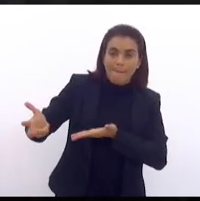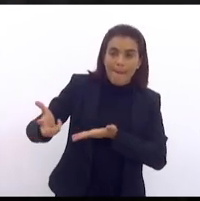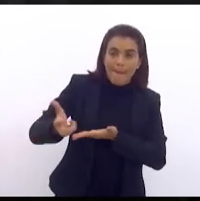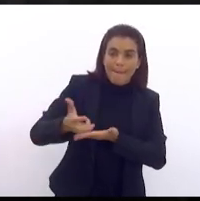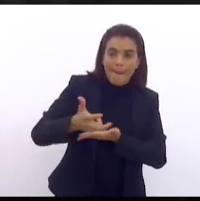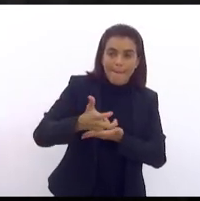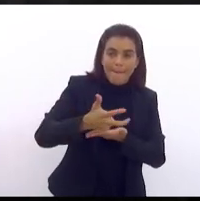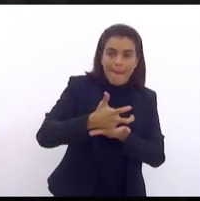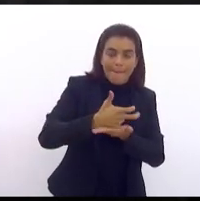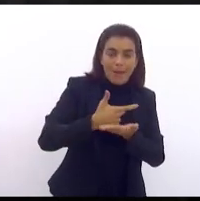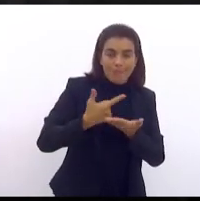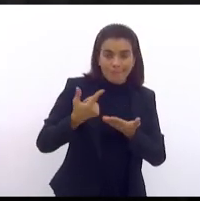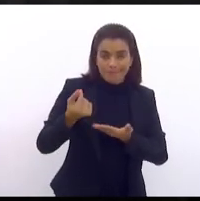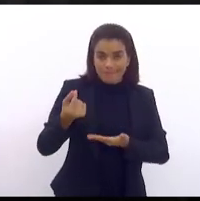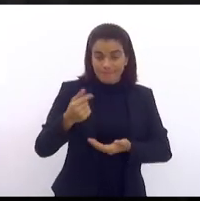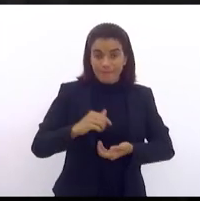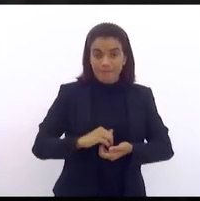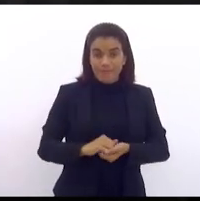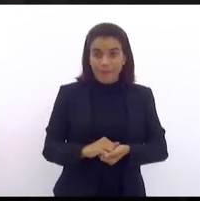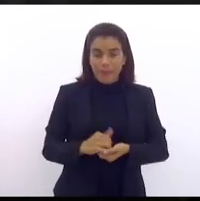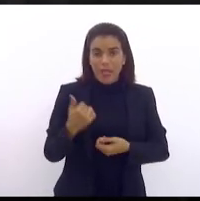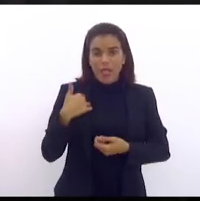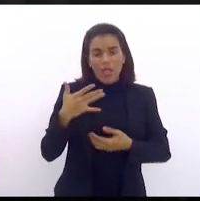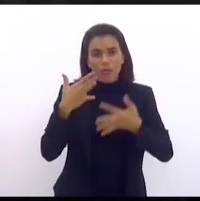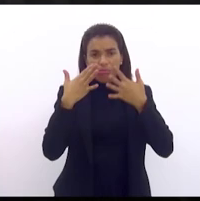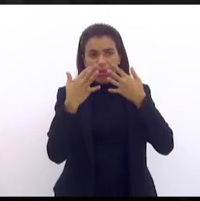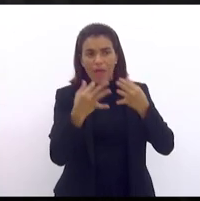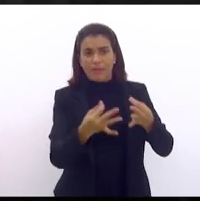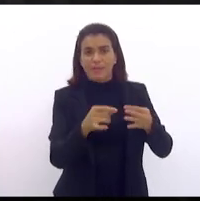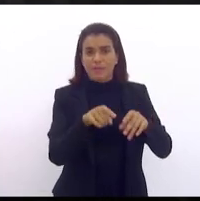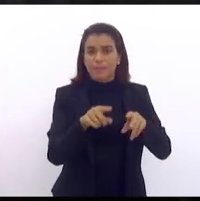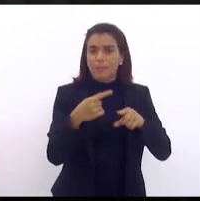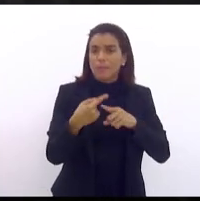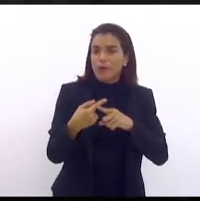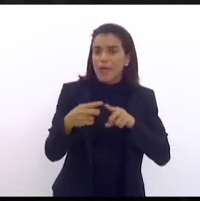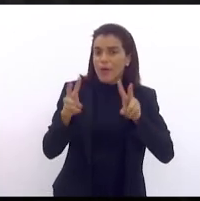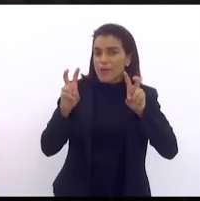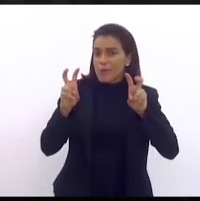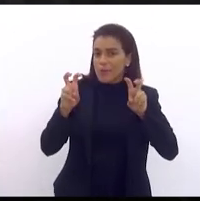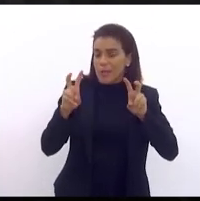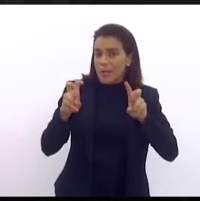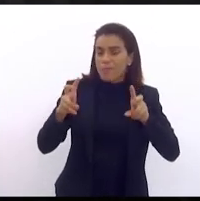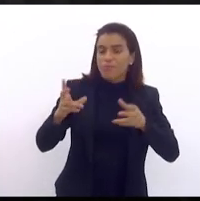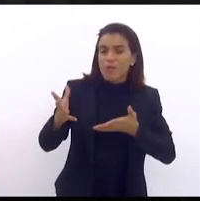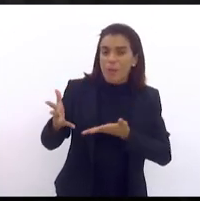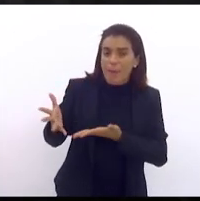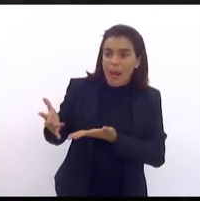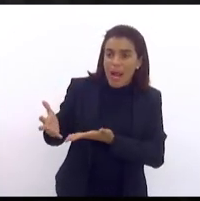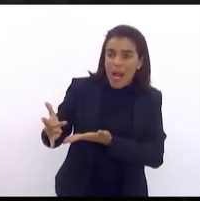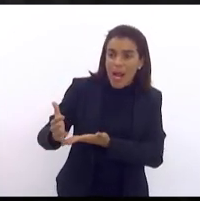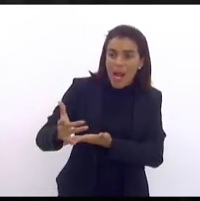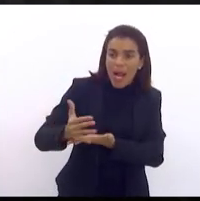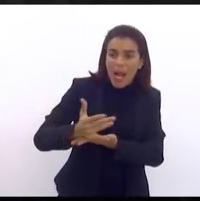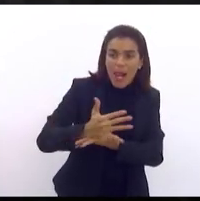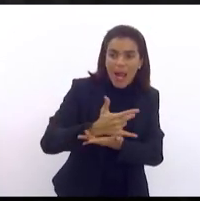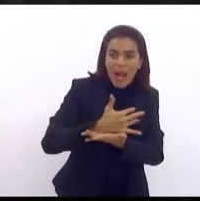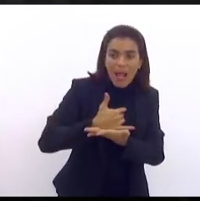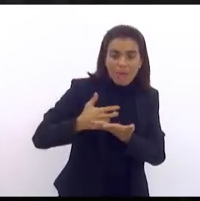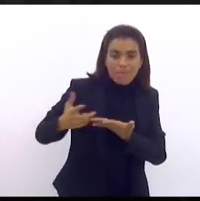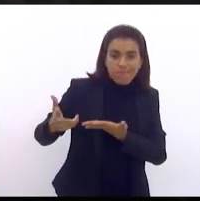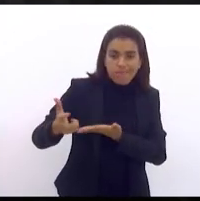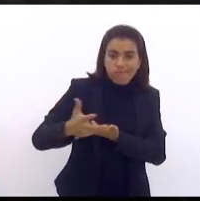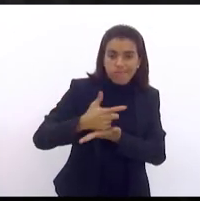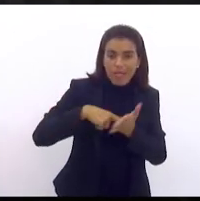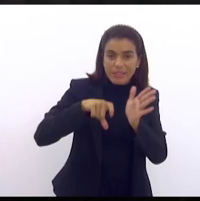então tô chamando atenção porque esse tema aumento de receita será um tema